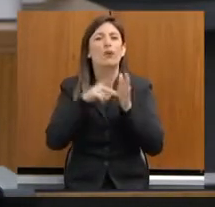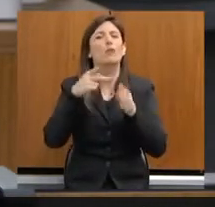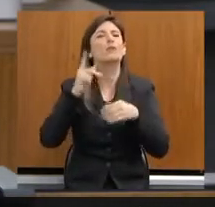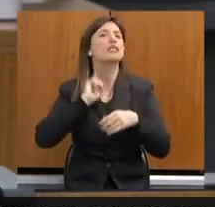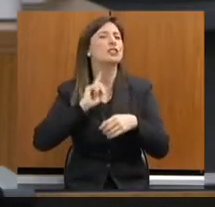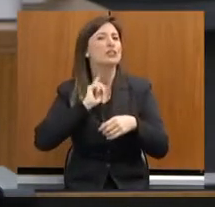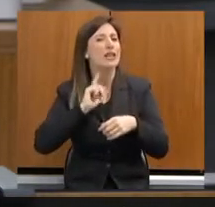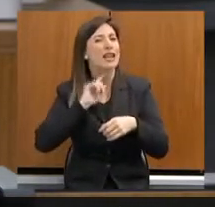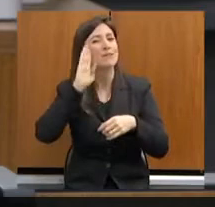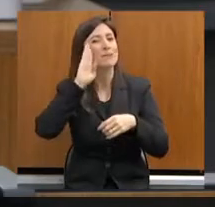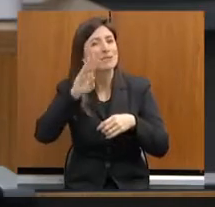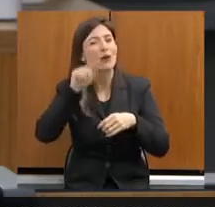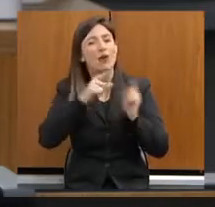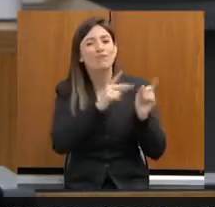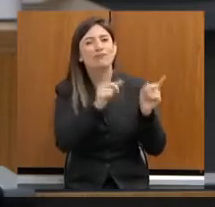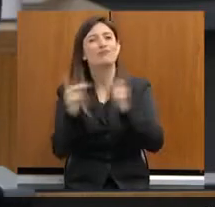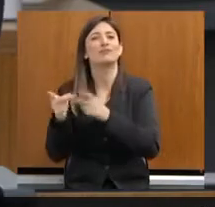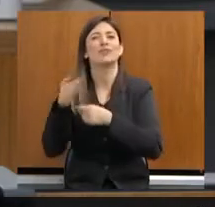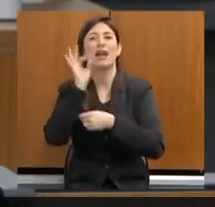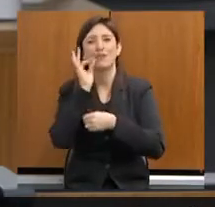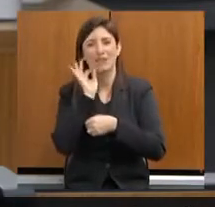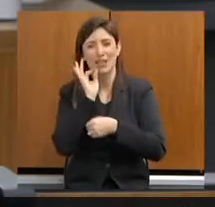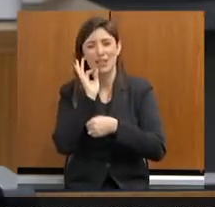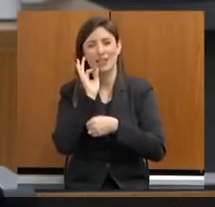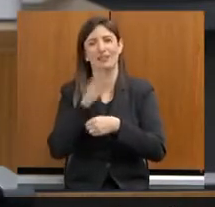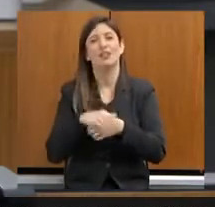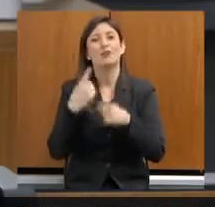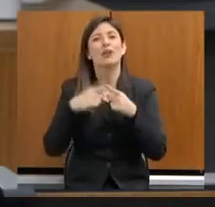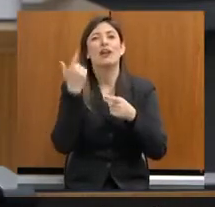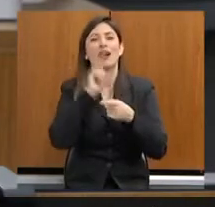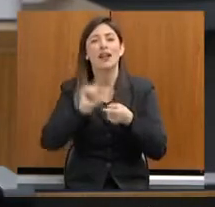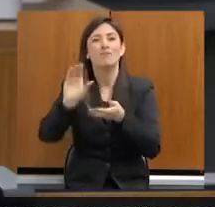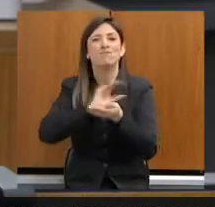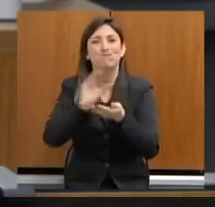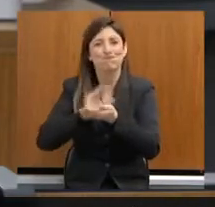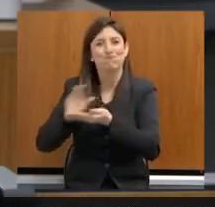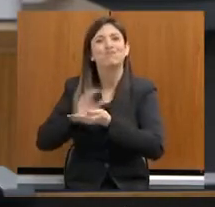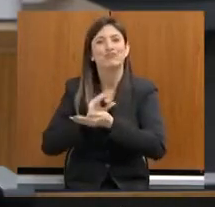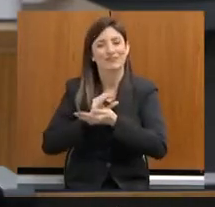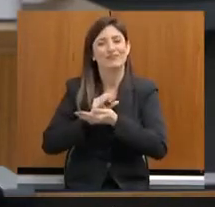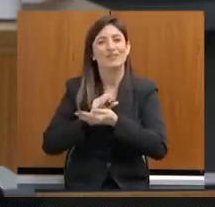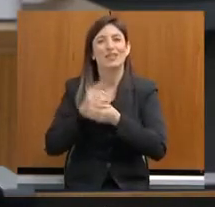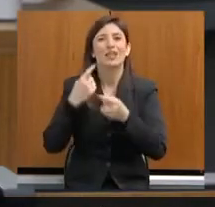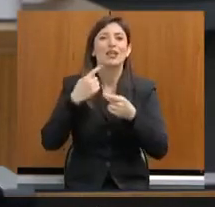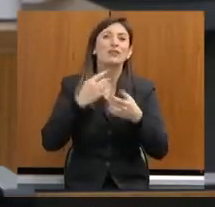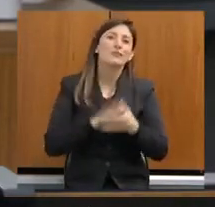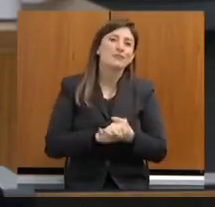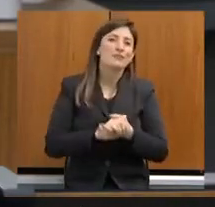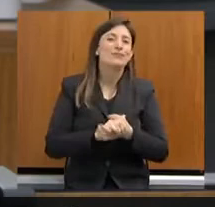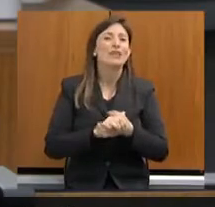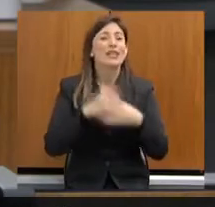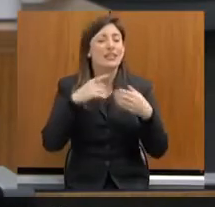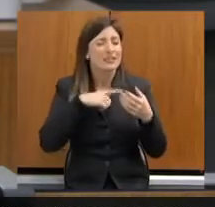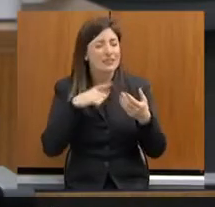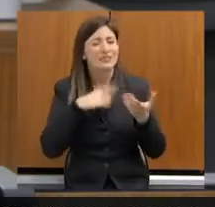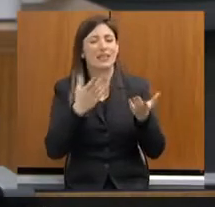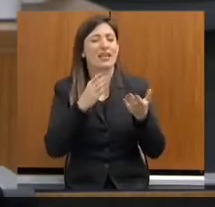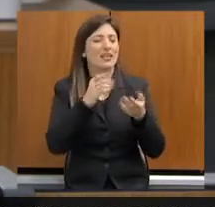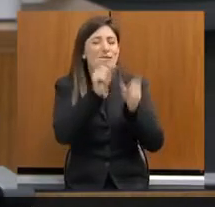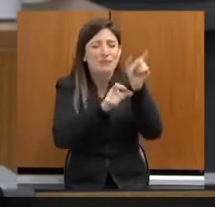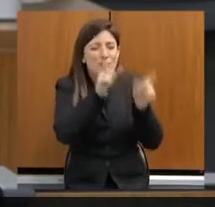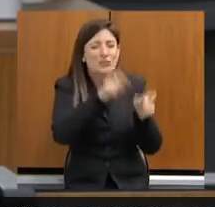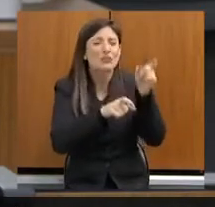distribuir renda de forma bastante democrática ver que ganha o dedo o menorzinho a dar que mora na periferia da cidade